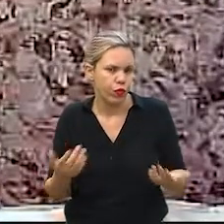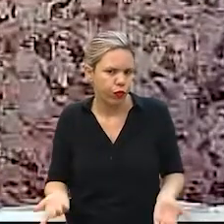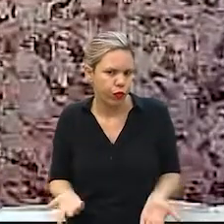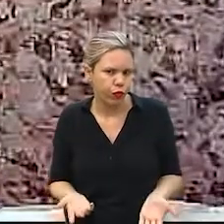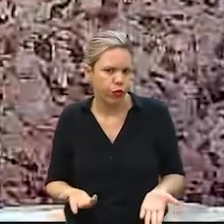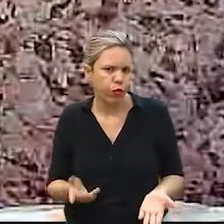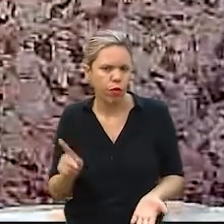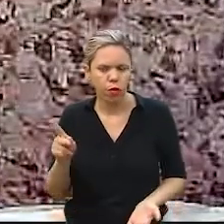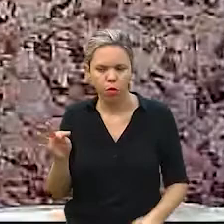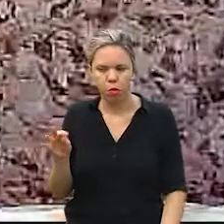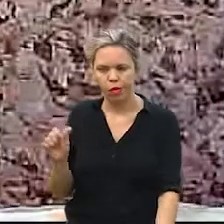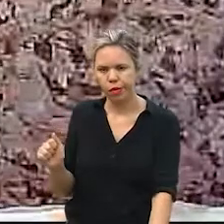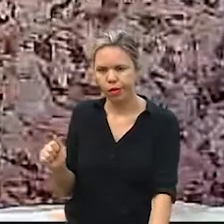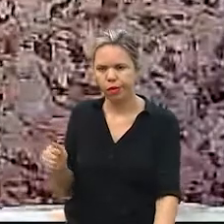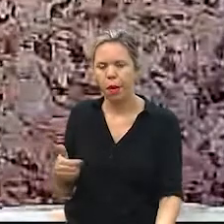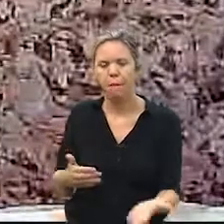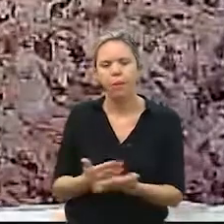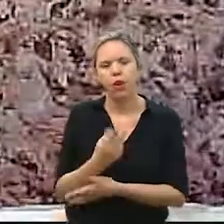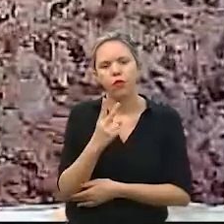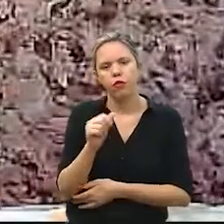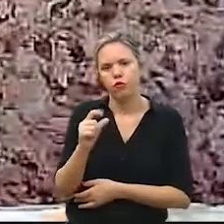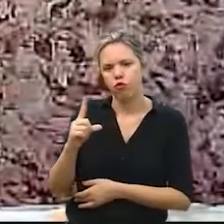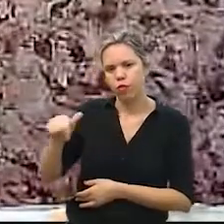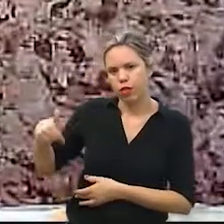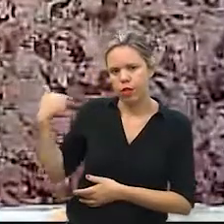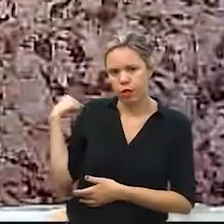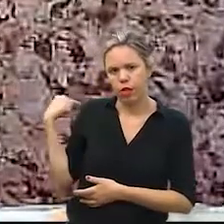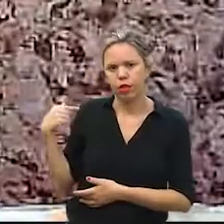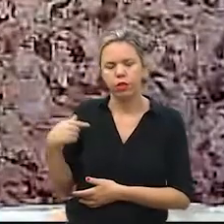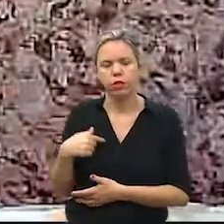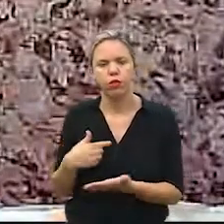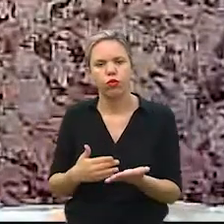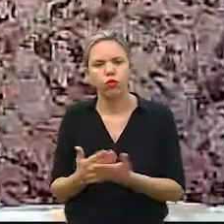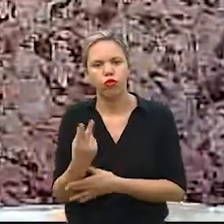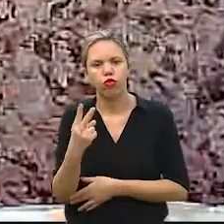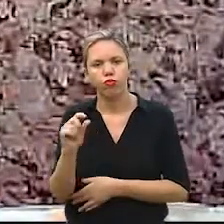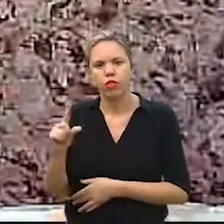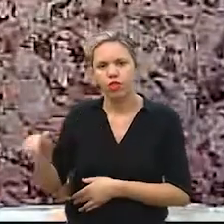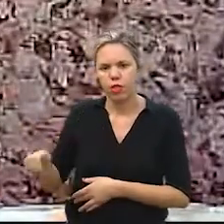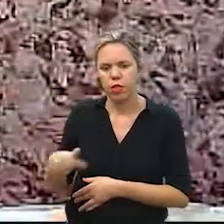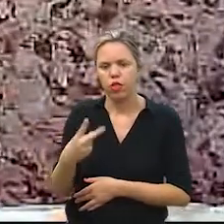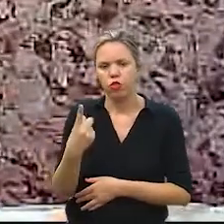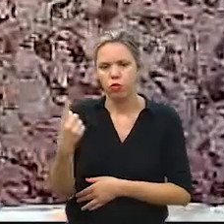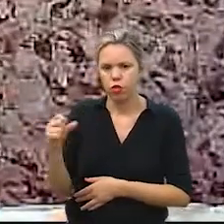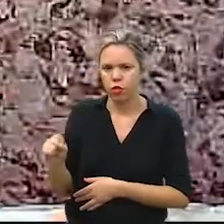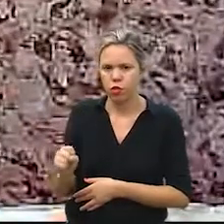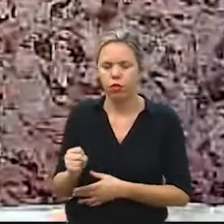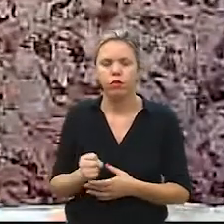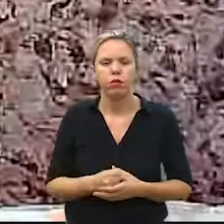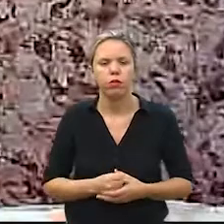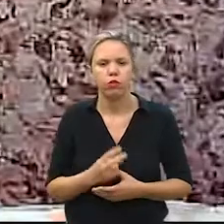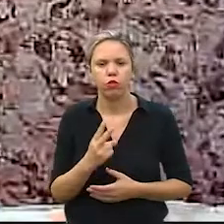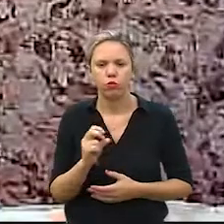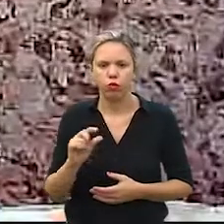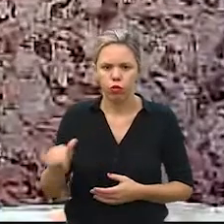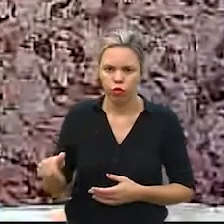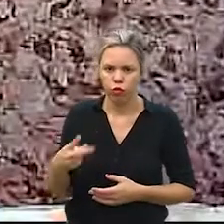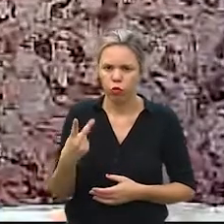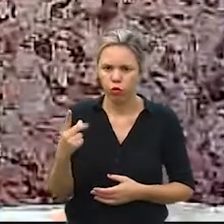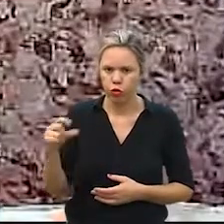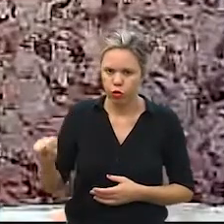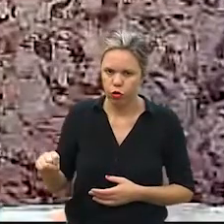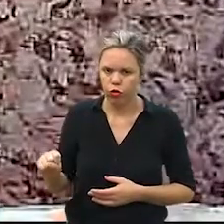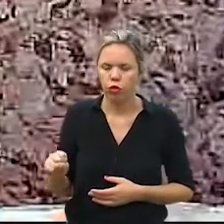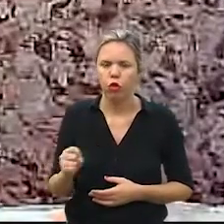no PPA, que foi aprovado em 2017. Vai vigorar em 17, 18, desculpe, foi aprovado em 17, vai vigorar em 18,